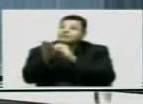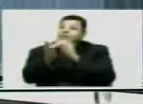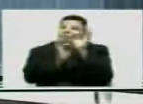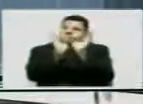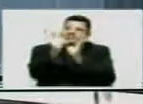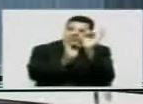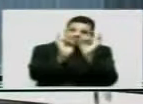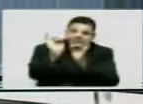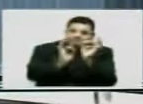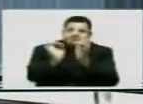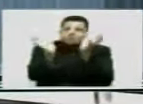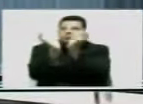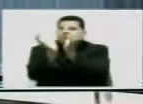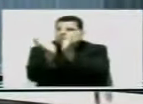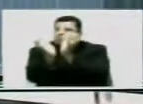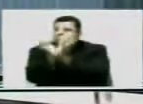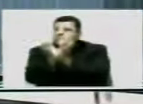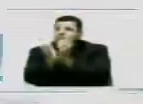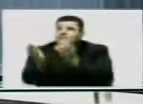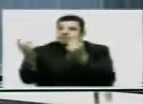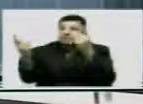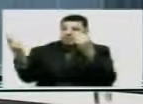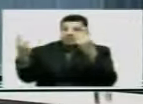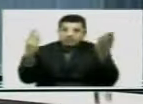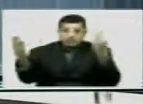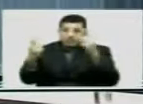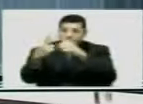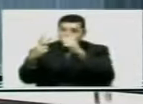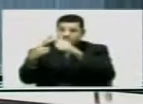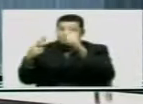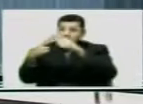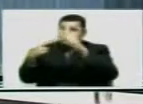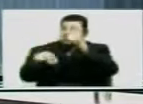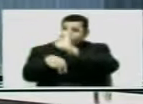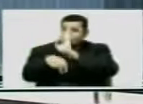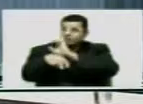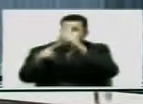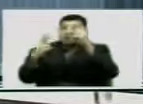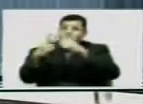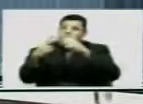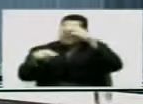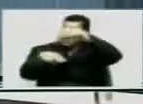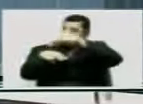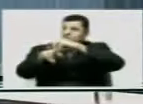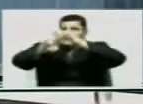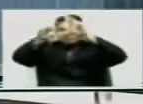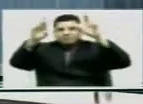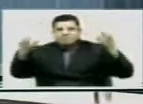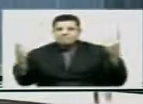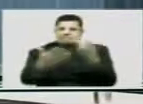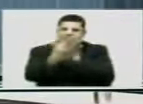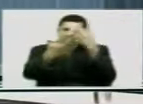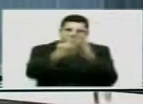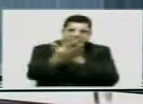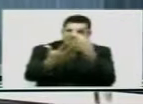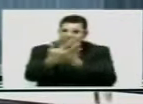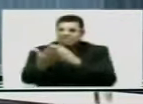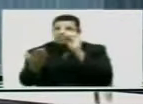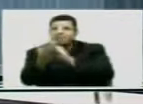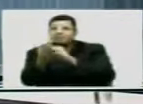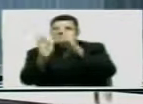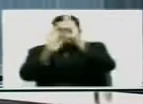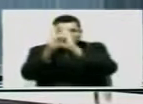de planejamento conjunto entre as duas esferas administrativas e de uma série de erros e